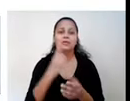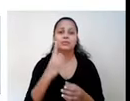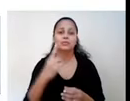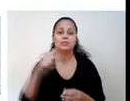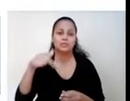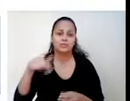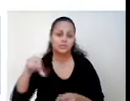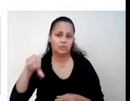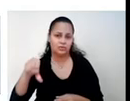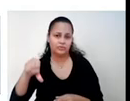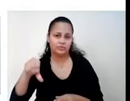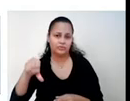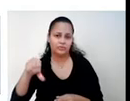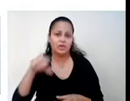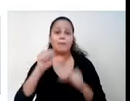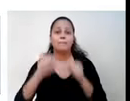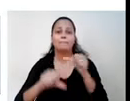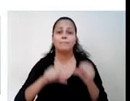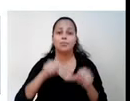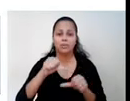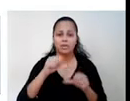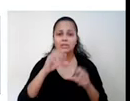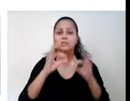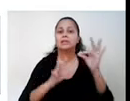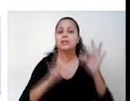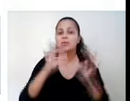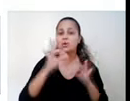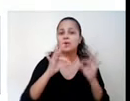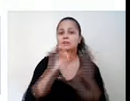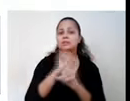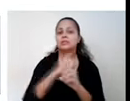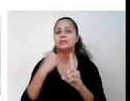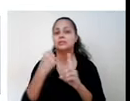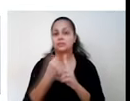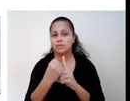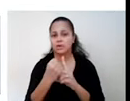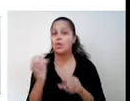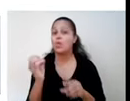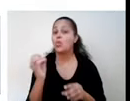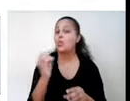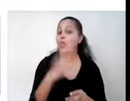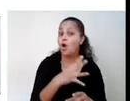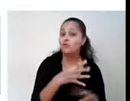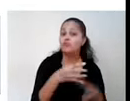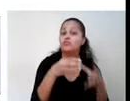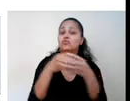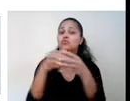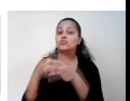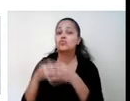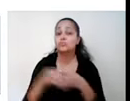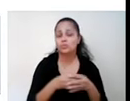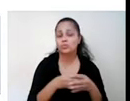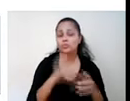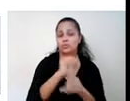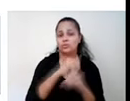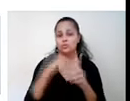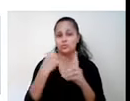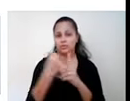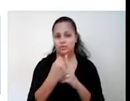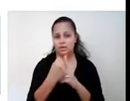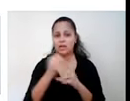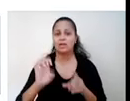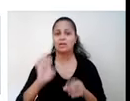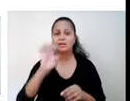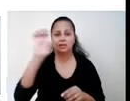Página 179. Mudanças na organização social. Novos grupos sociais na Europa medieval,